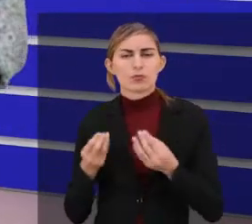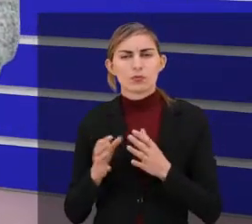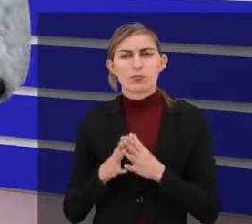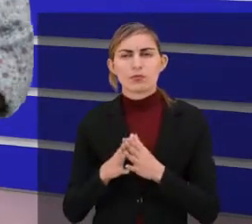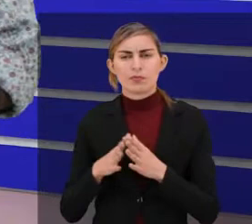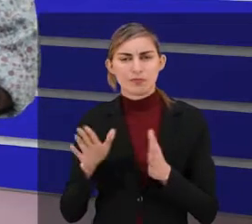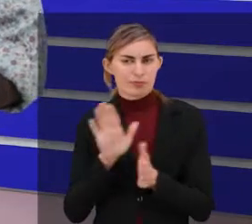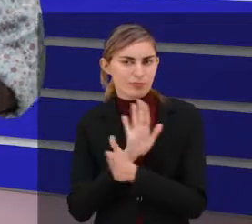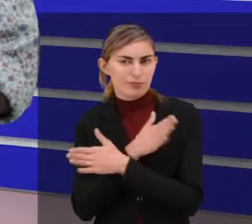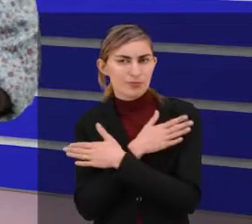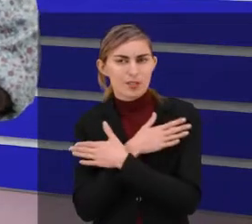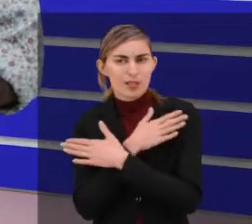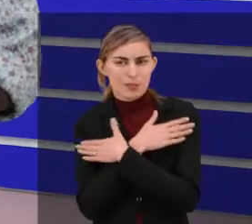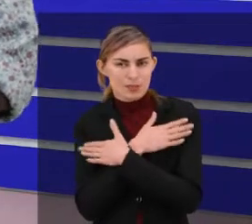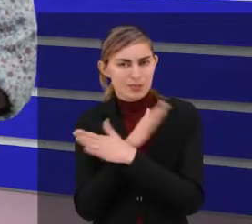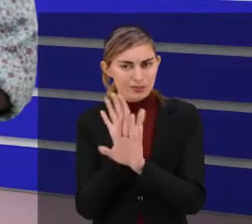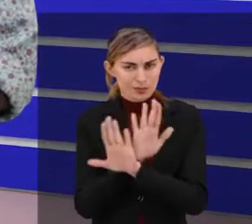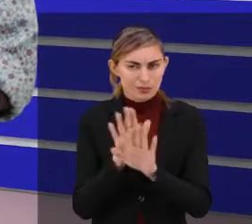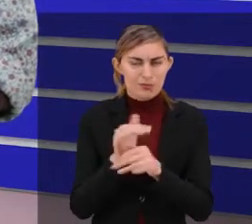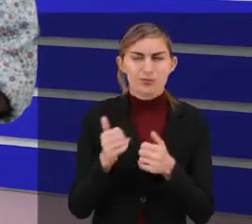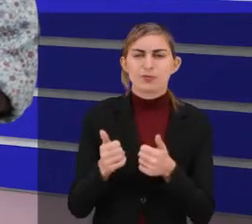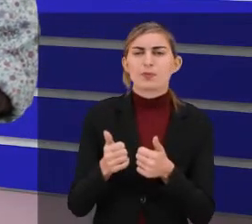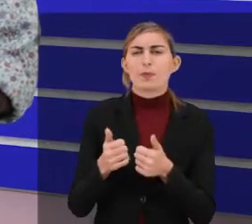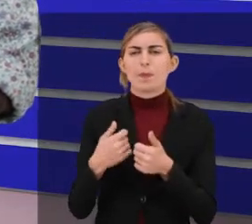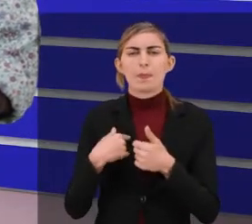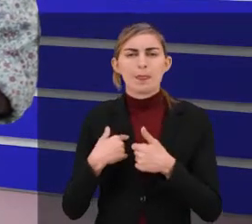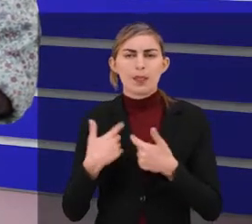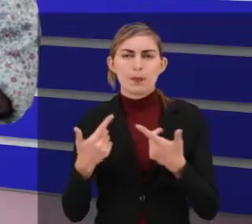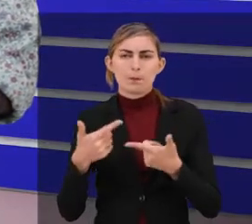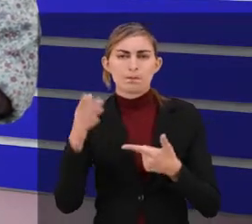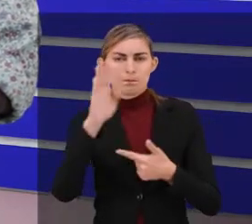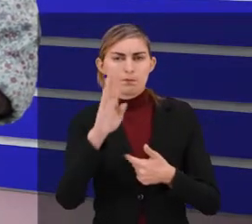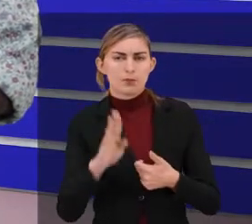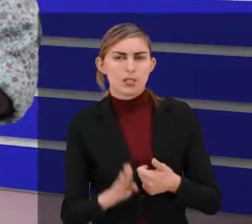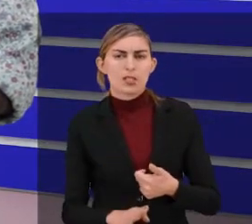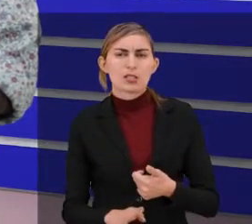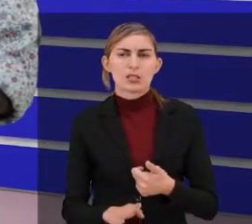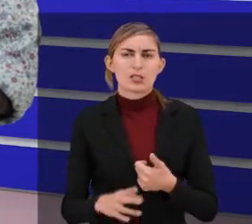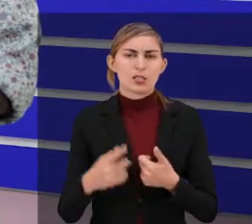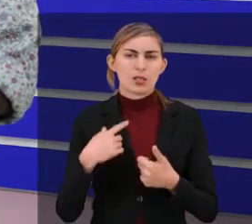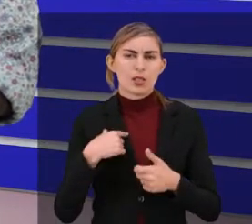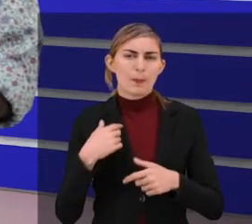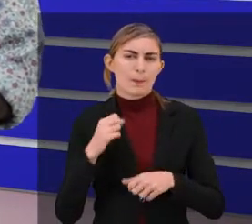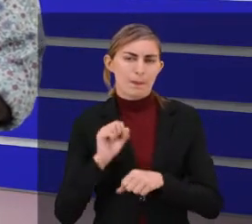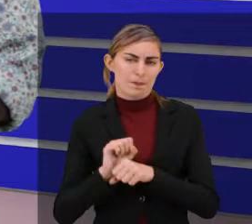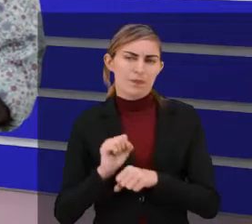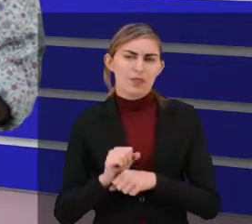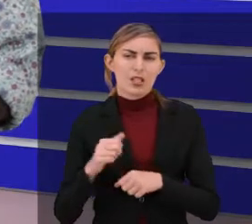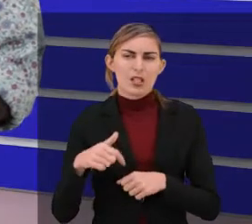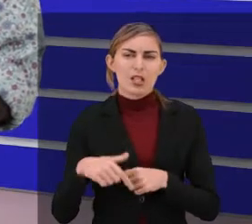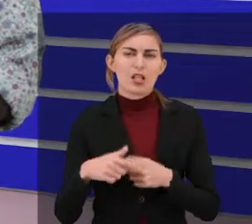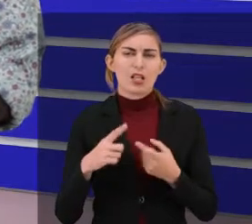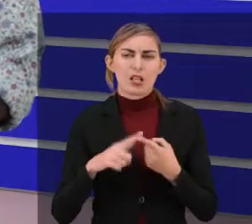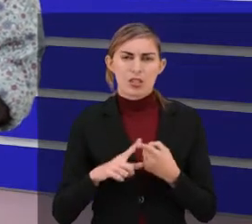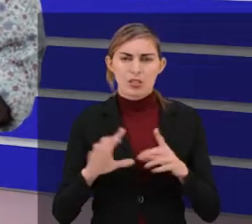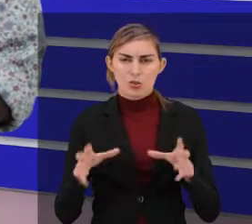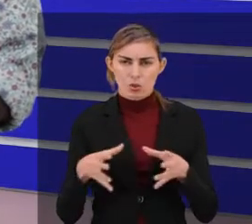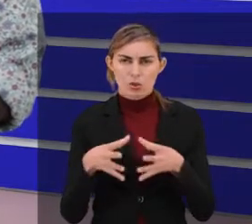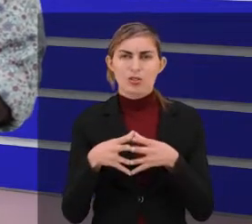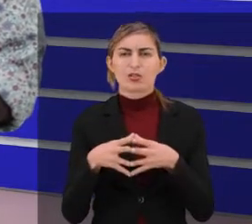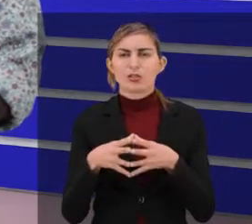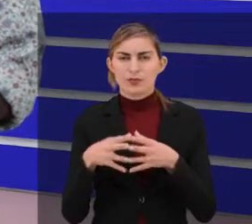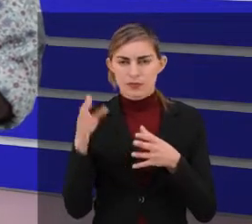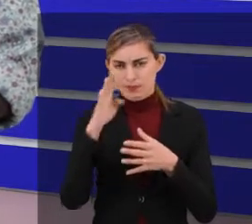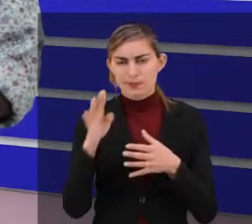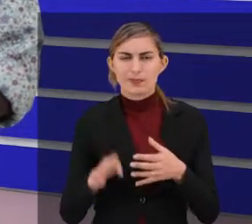Um abraço a todos e todas, né? O direito brasileiro ele é muito da perspectiva punitiva,